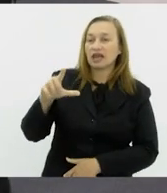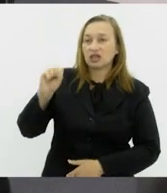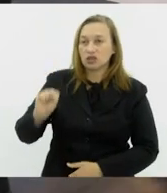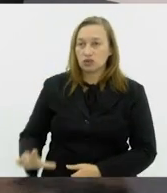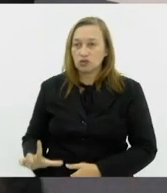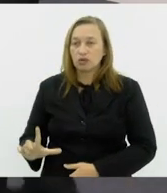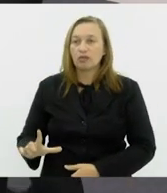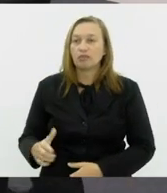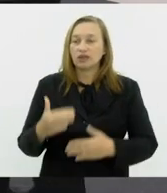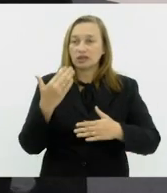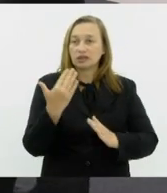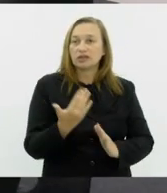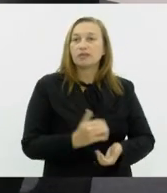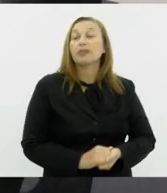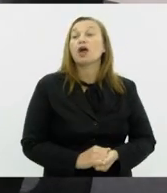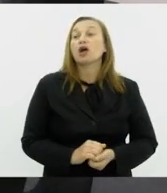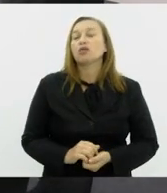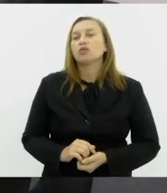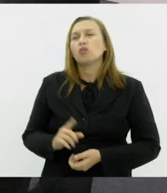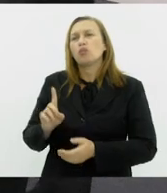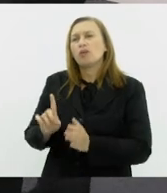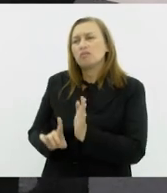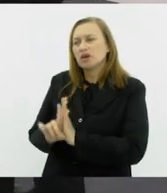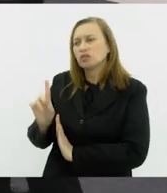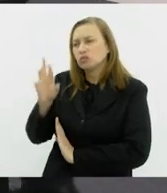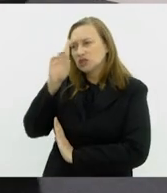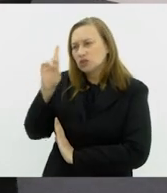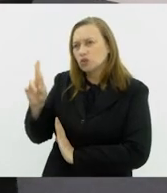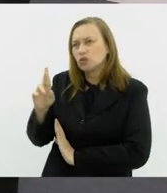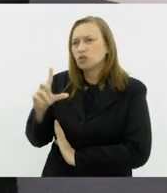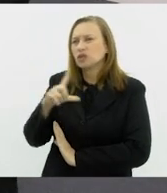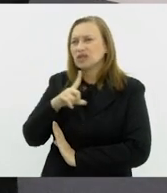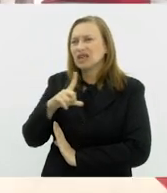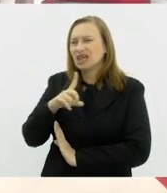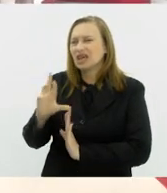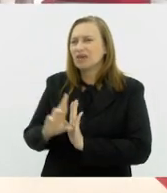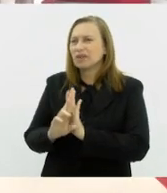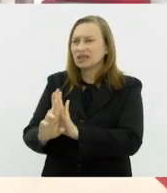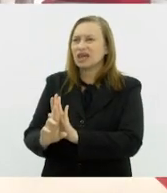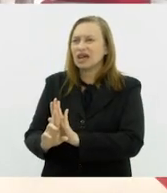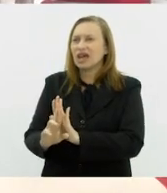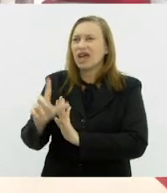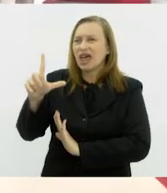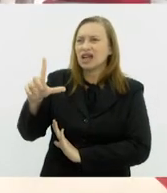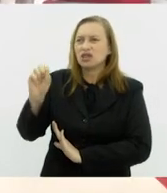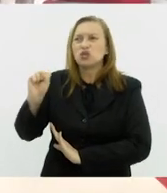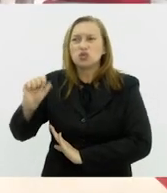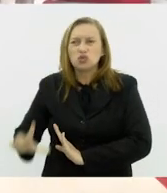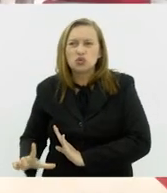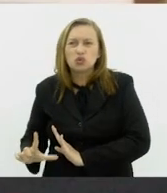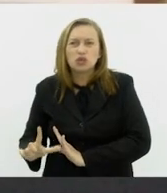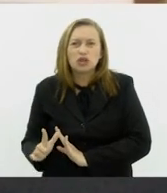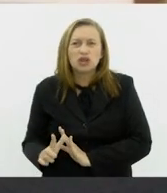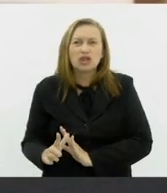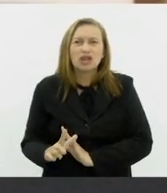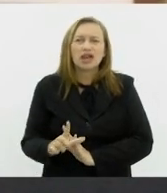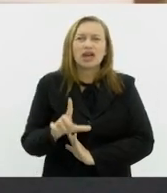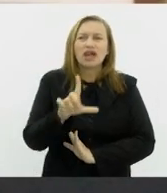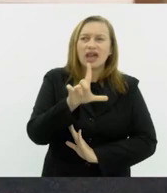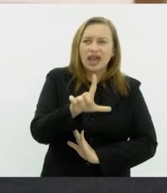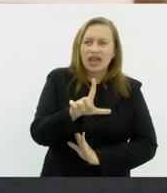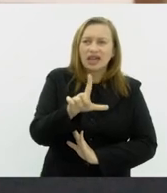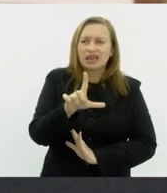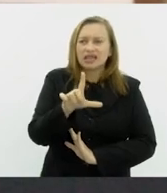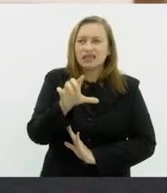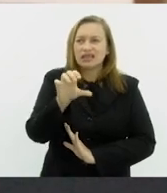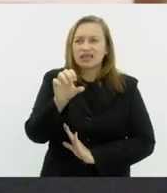Doutor Davi, uma questão para o senhor. O senhor diz, então, representar duas empresas, a LSul e... Então, a LSul e a L-Site Táxi Aéreo.